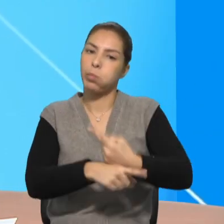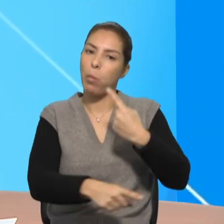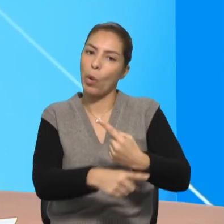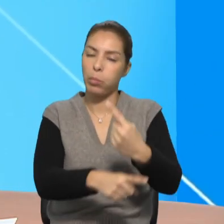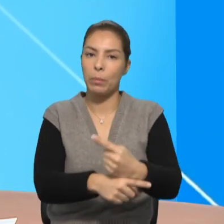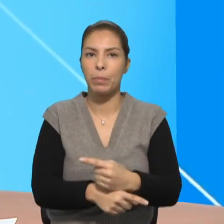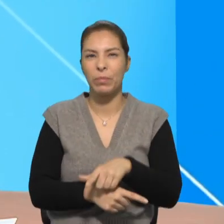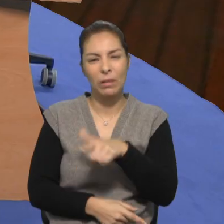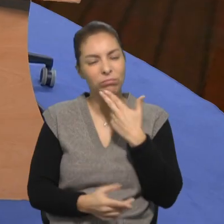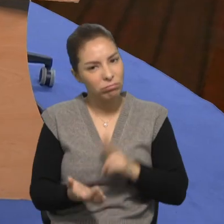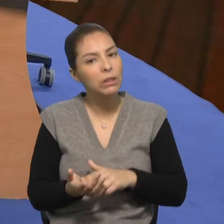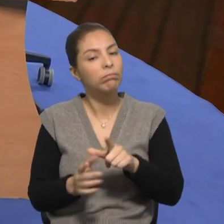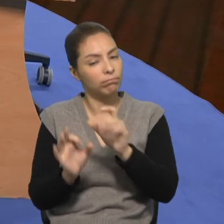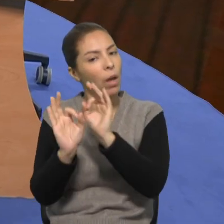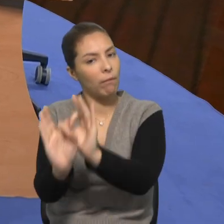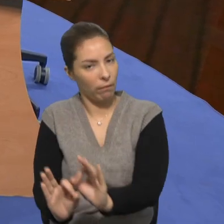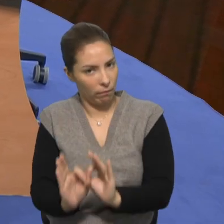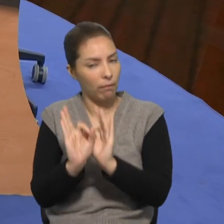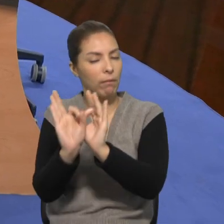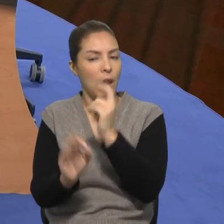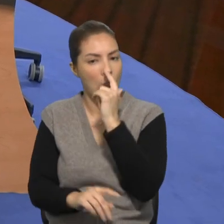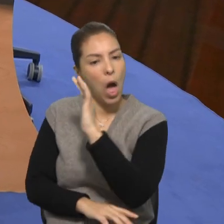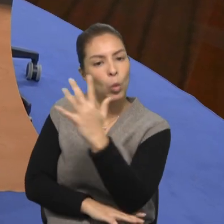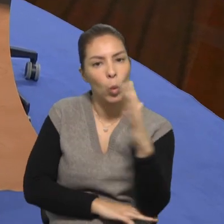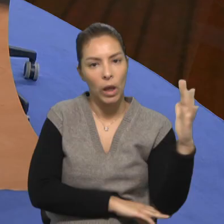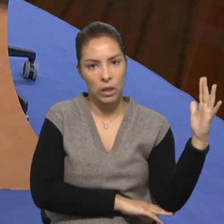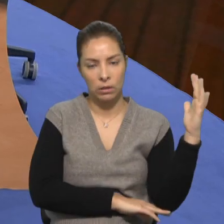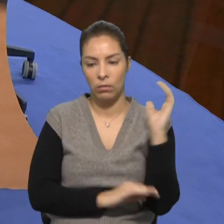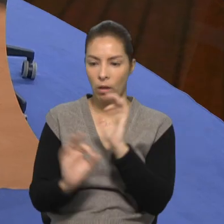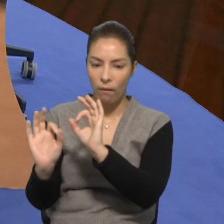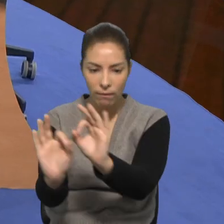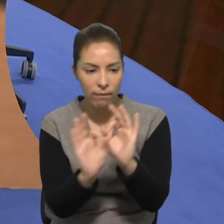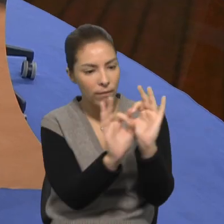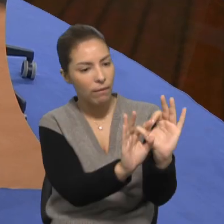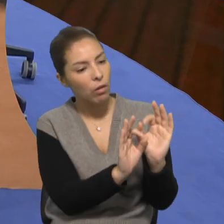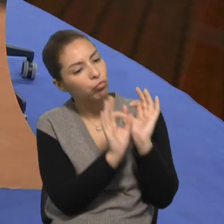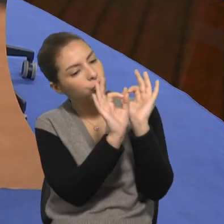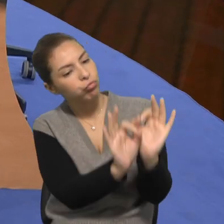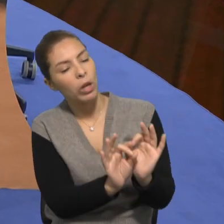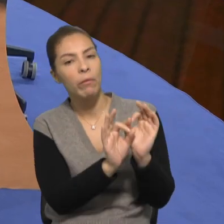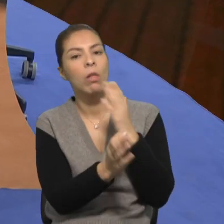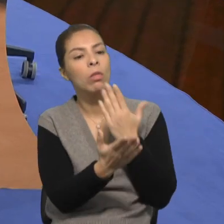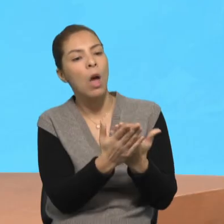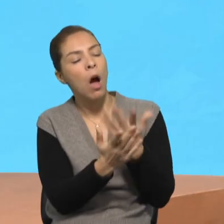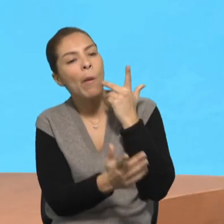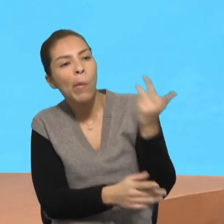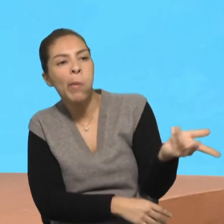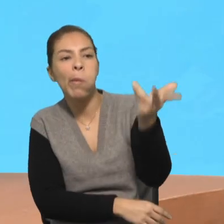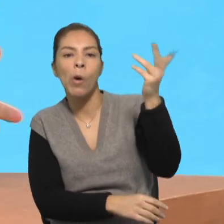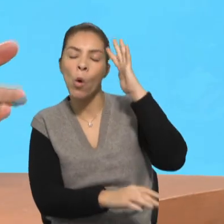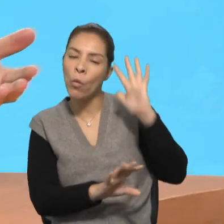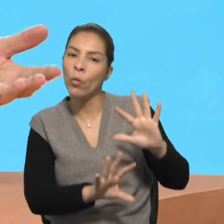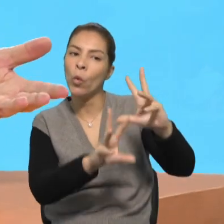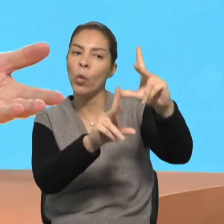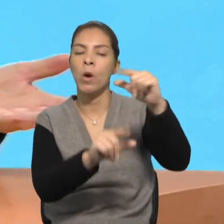comum? Cuidar a natureza é a melhor forma de engrandecer e de louvar a fonte dessa natureza, que